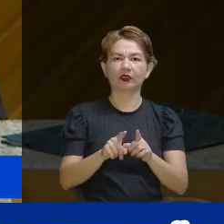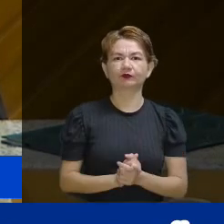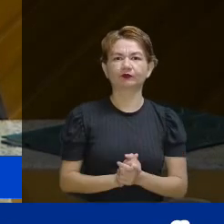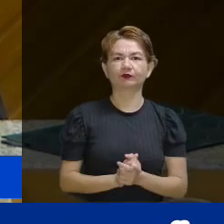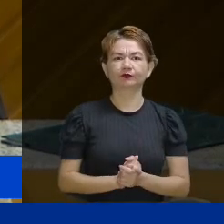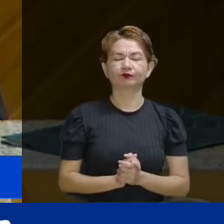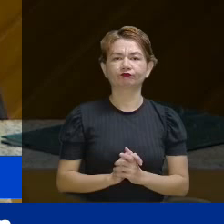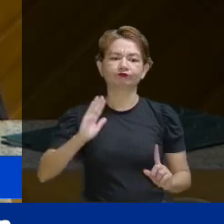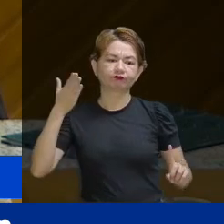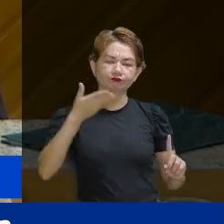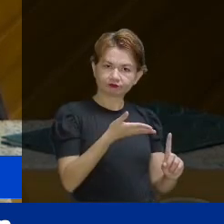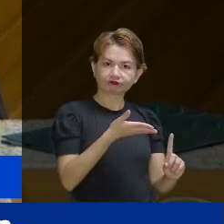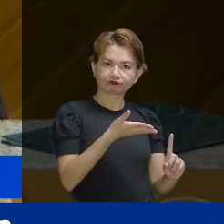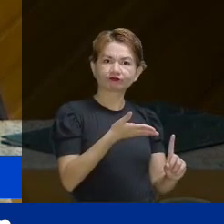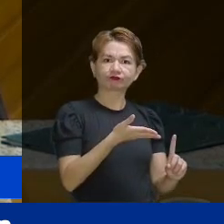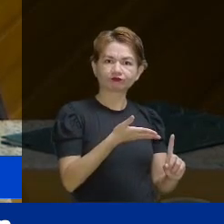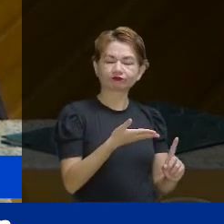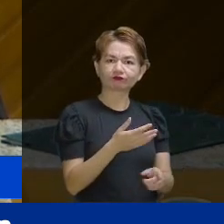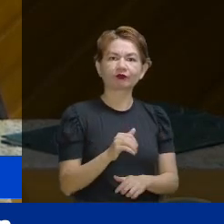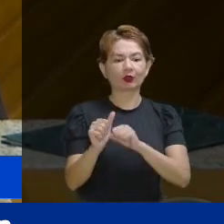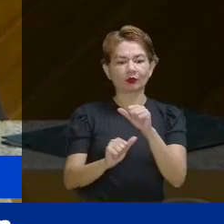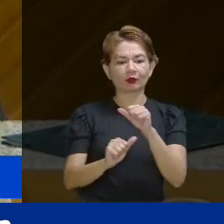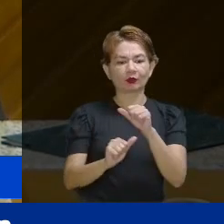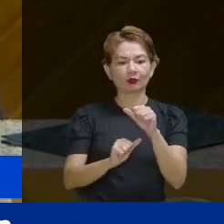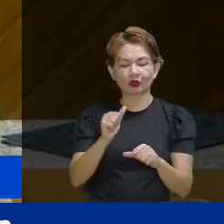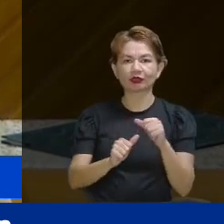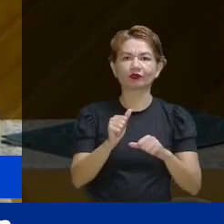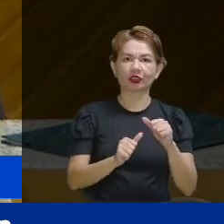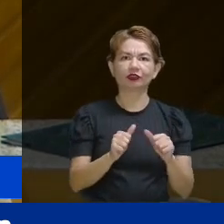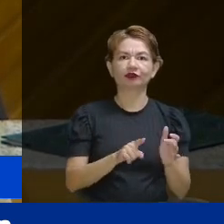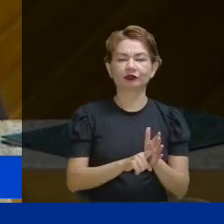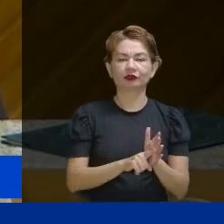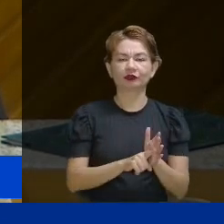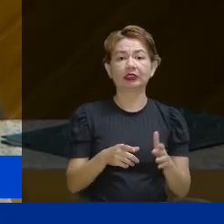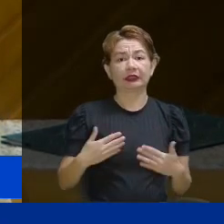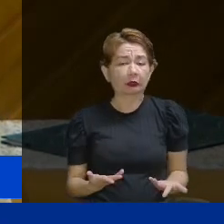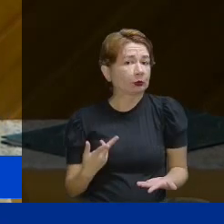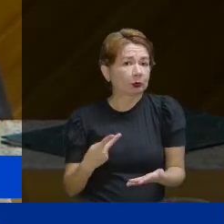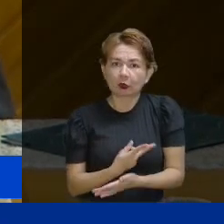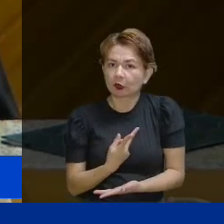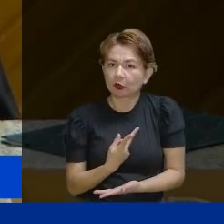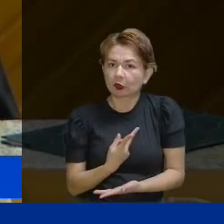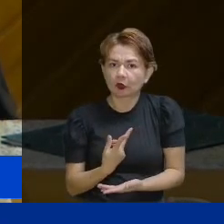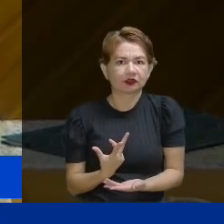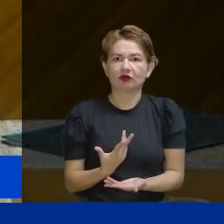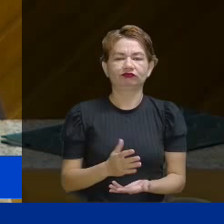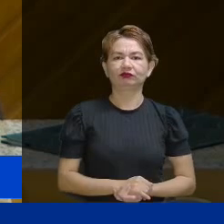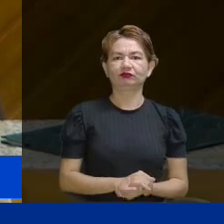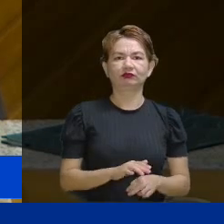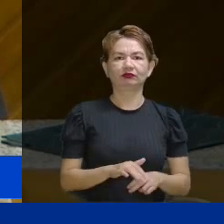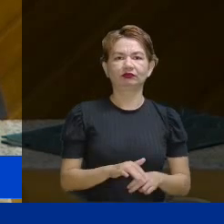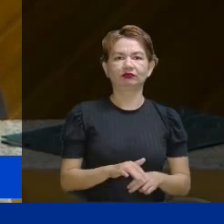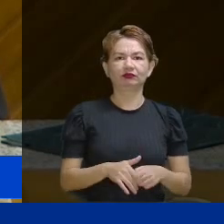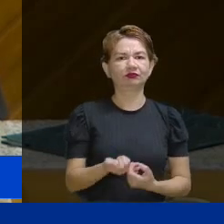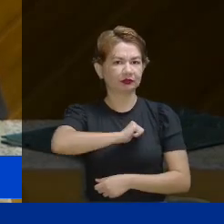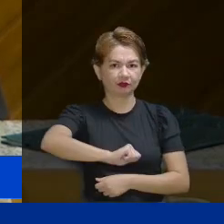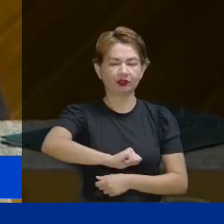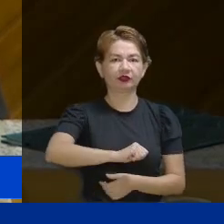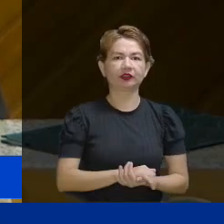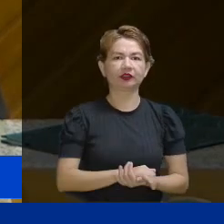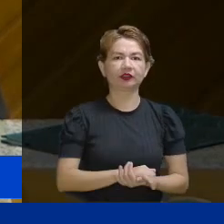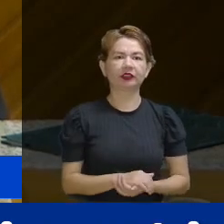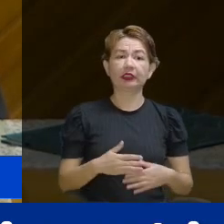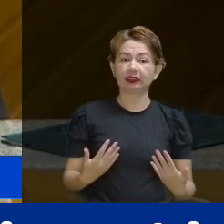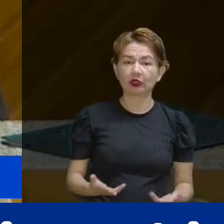incumbe a comprovação dos fatos impeditivos modificativos. E isso não aconteceu por parte da defesa.